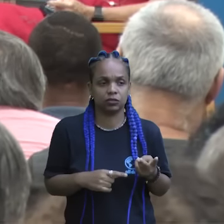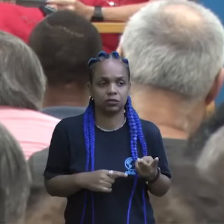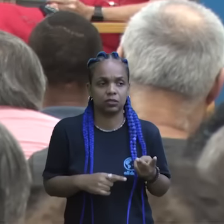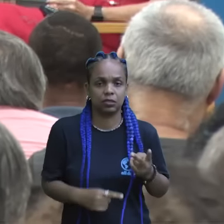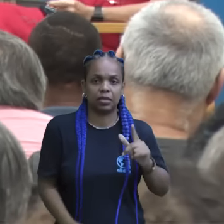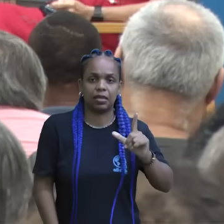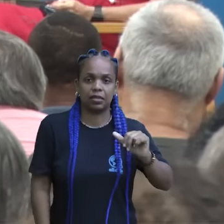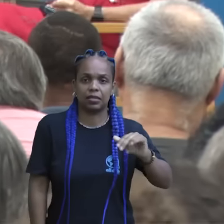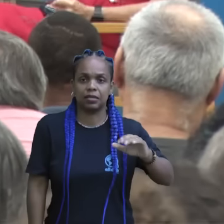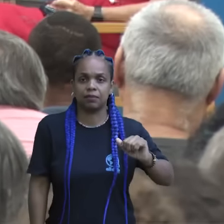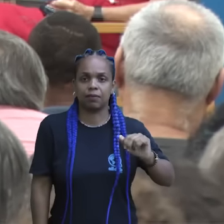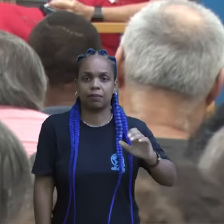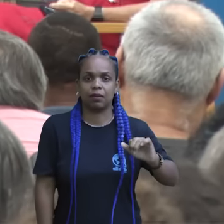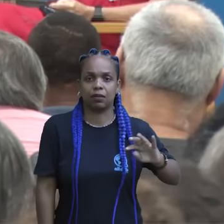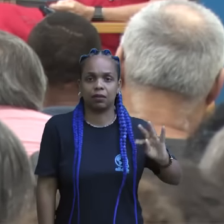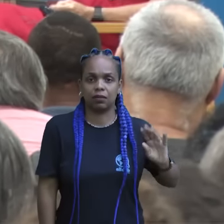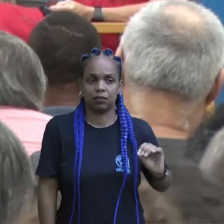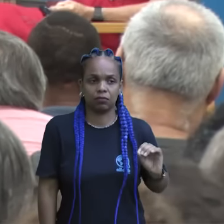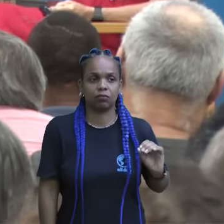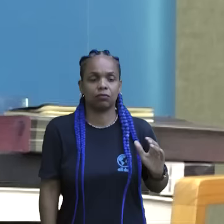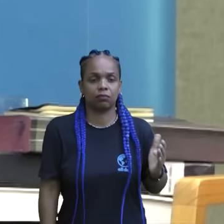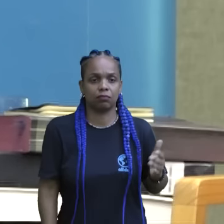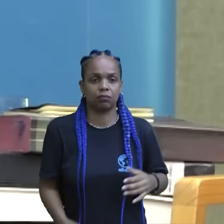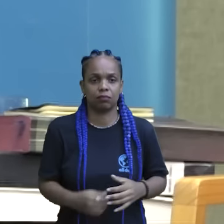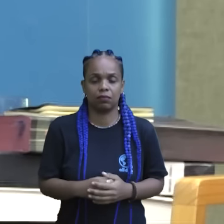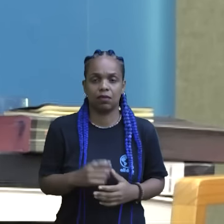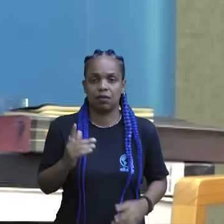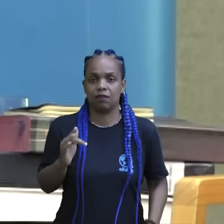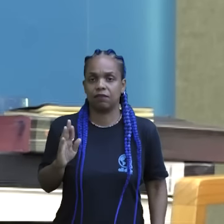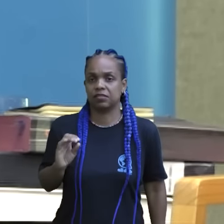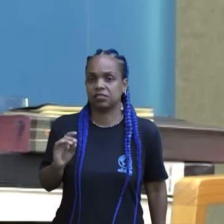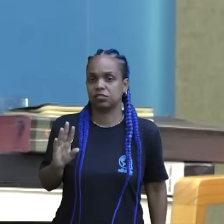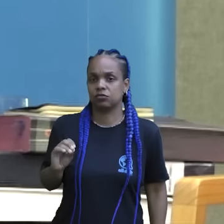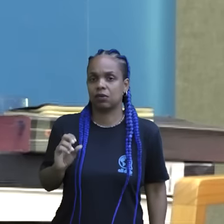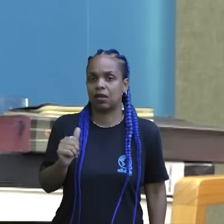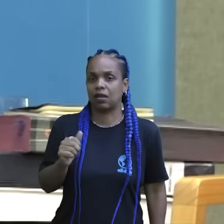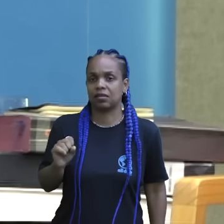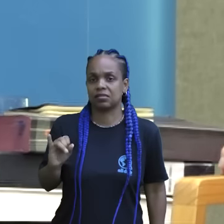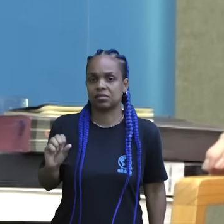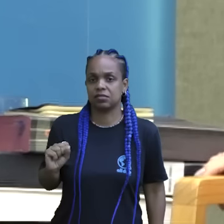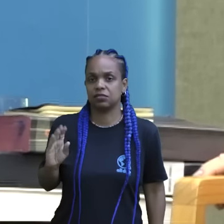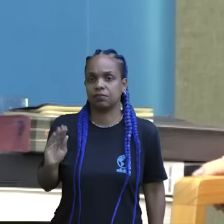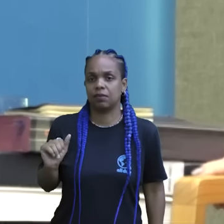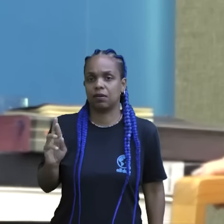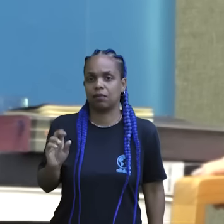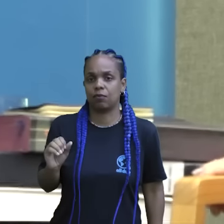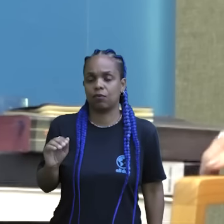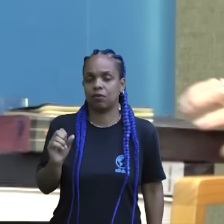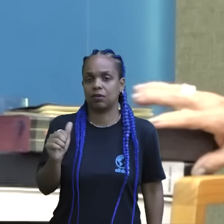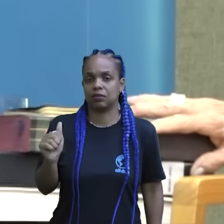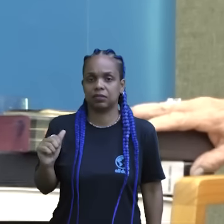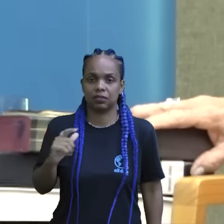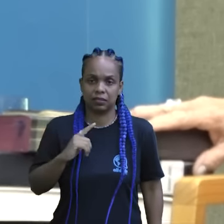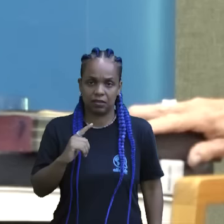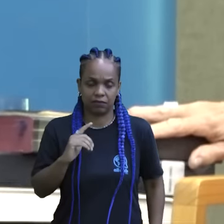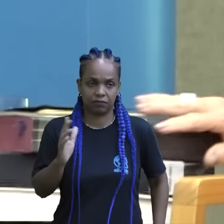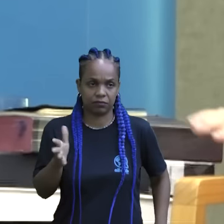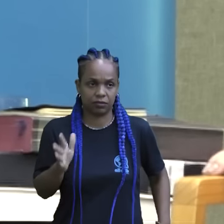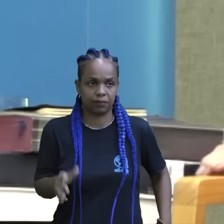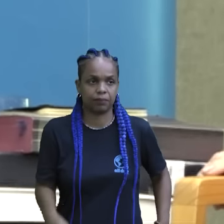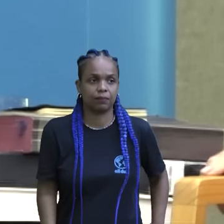academia depois da biografia. E, com toda a minha humildade, porque eu não tenho nada de Francisco de Assis Barbosa,